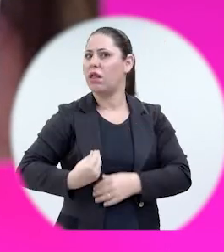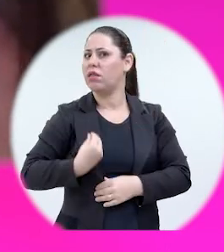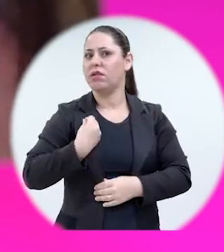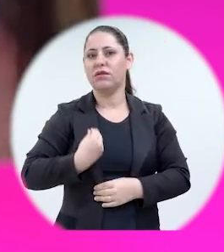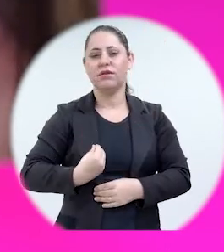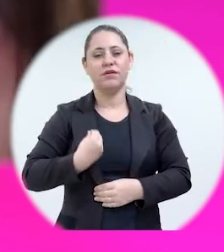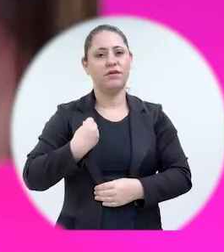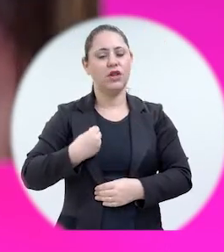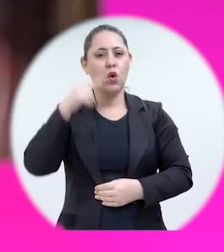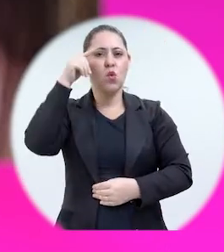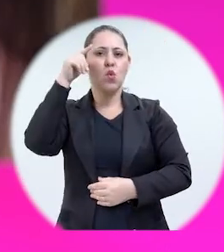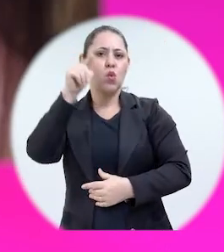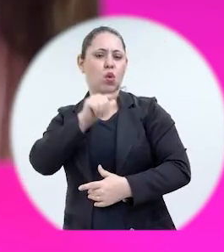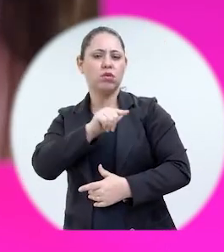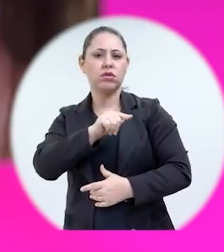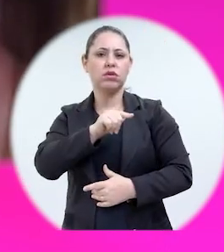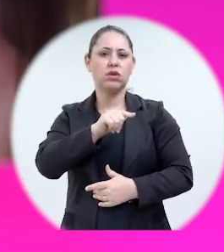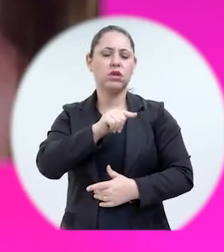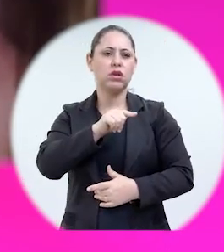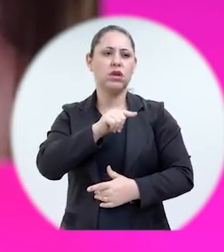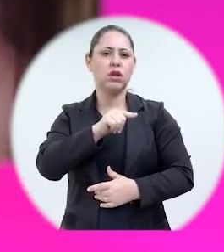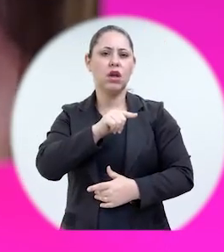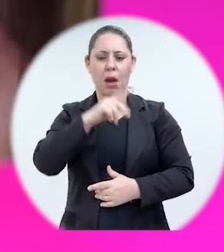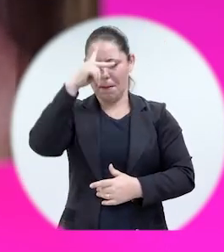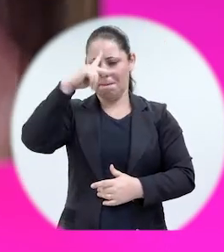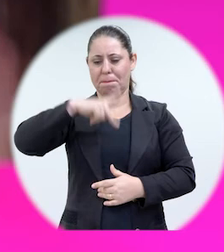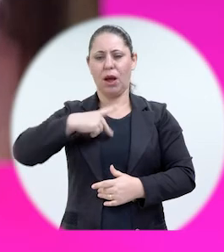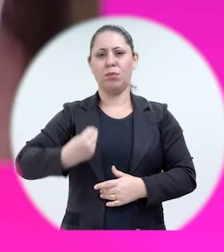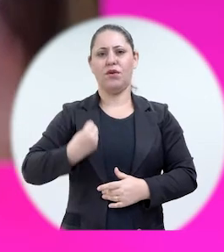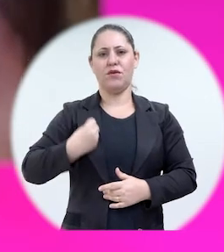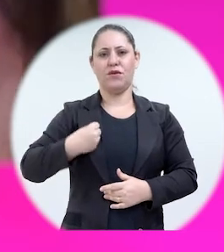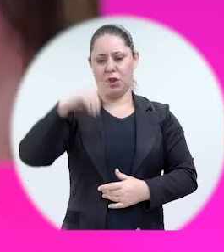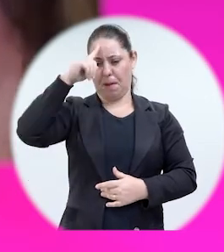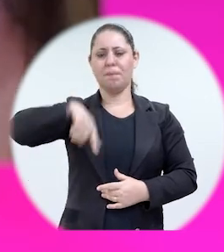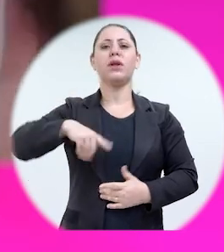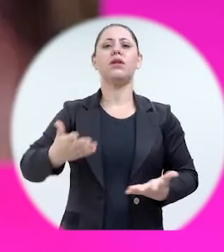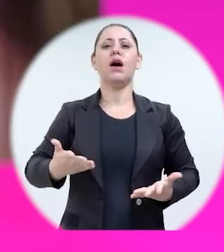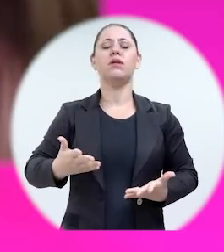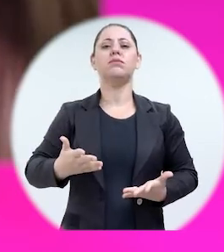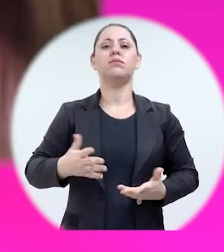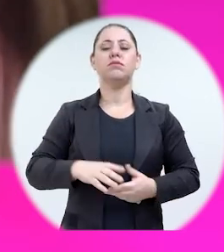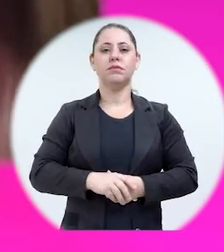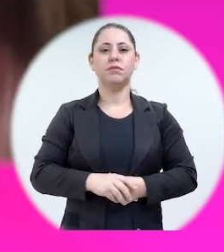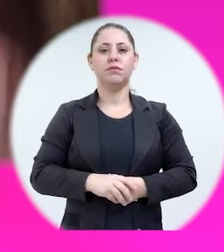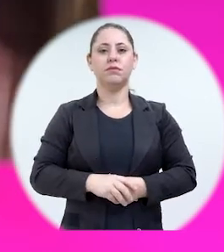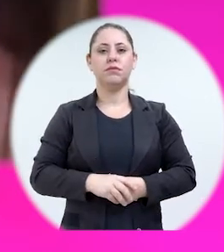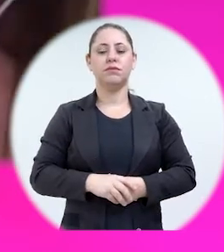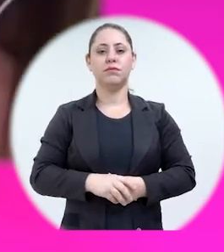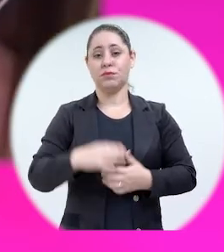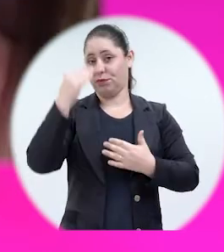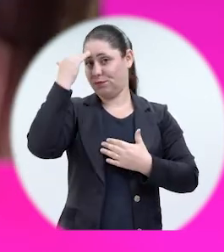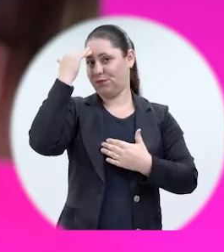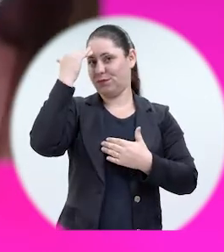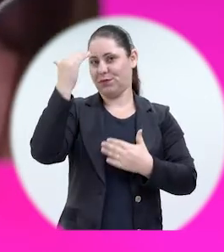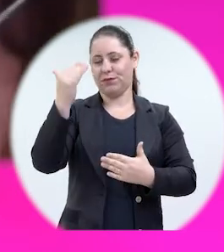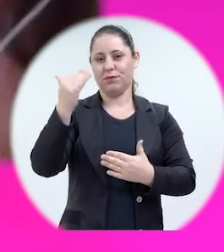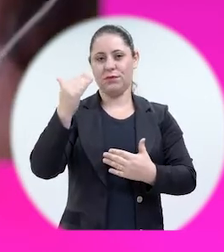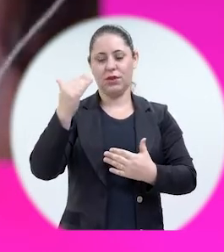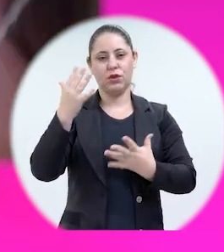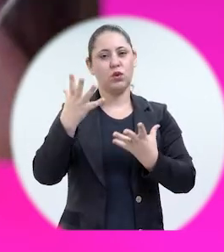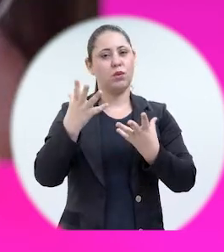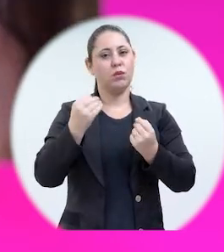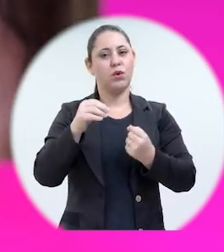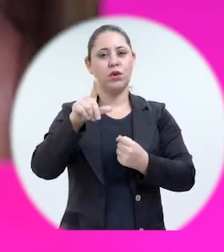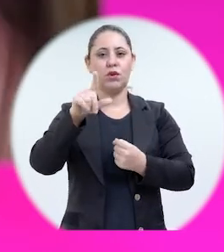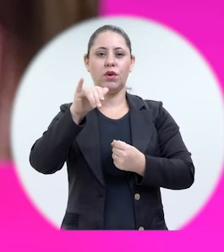que quiser da vida, né? De conseguir tomar conta da própria vida, as rédeas, né? Então, eu